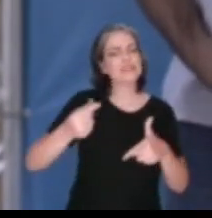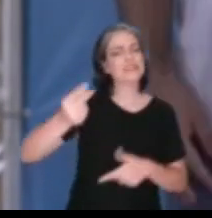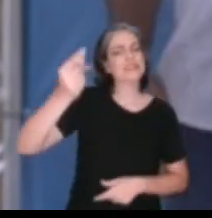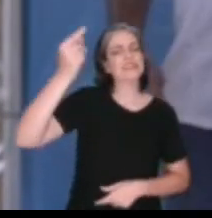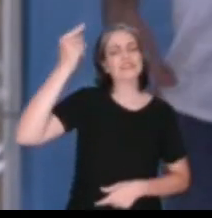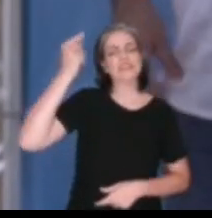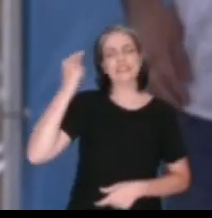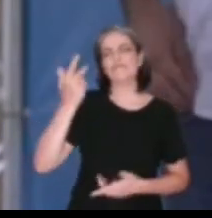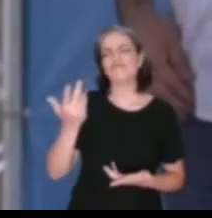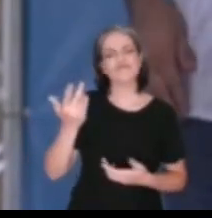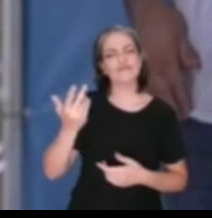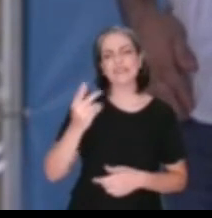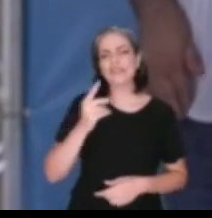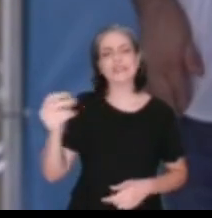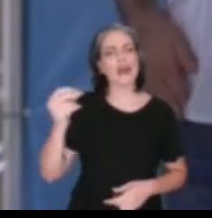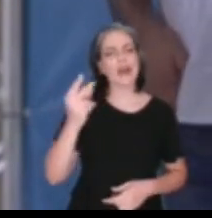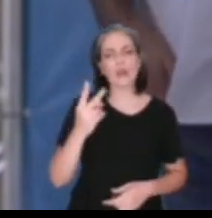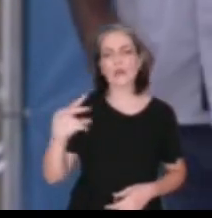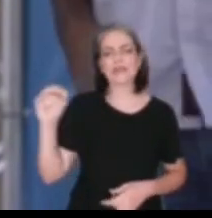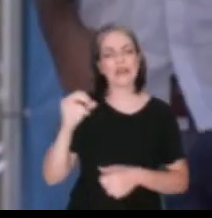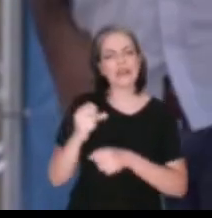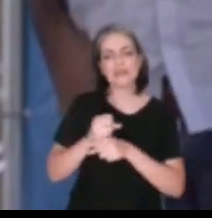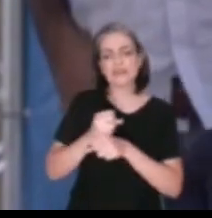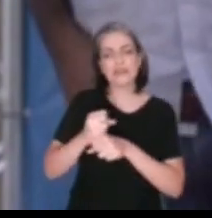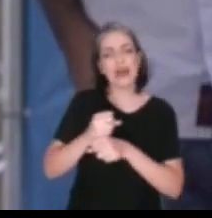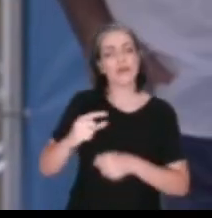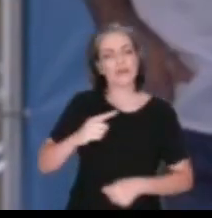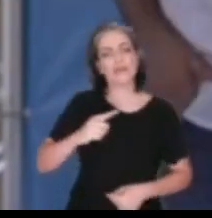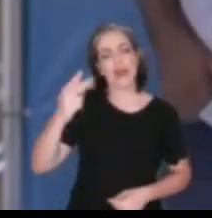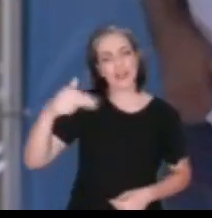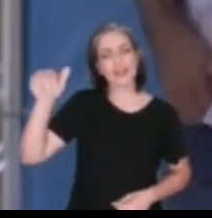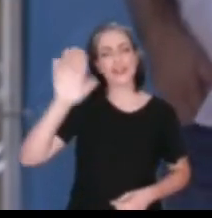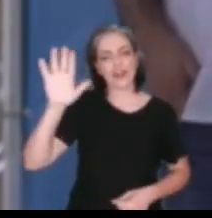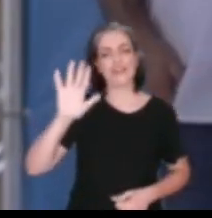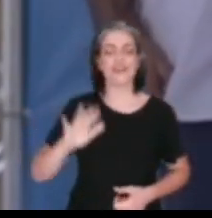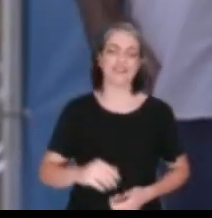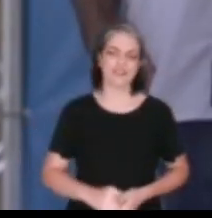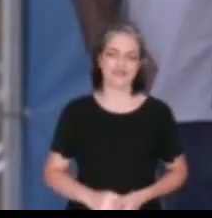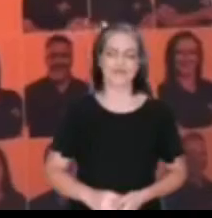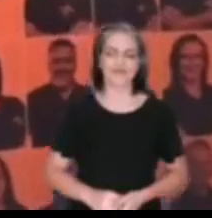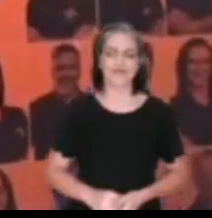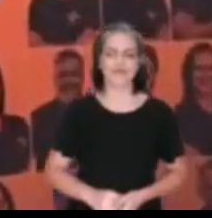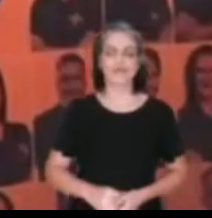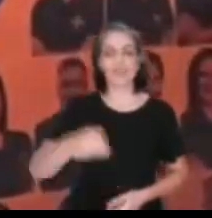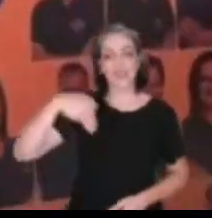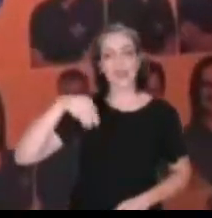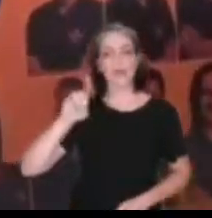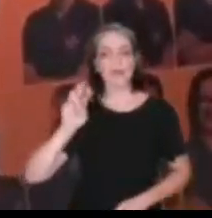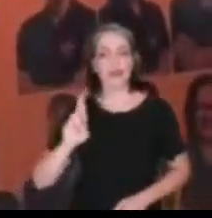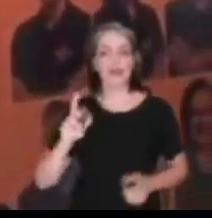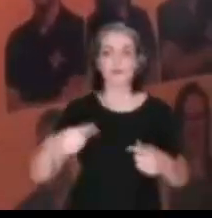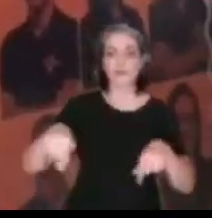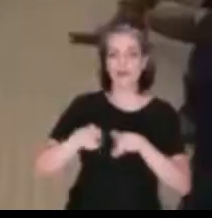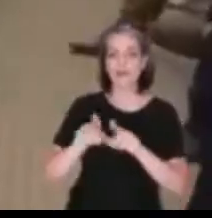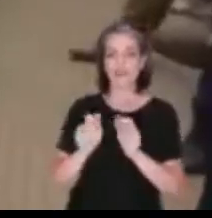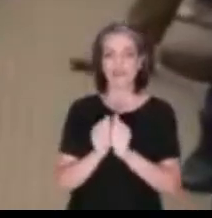que perduram, eu diria, por mais de centenas de anos em nosso Nordeste brasileiro. Parceria do MDR com